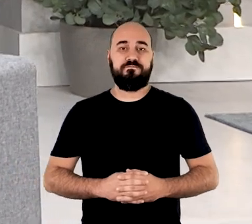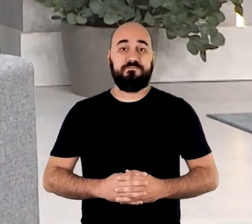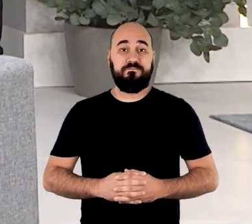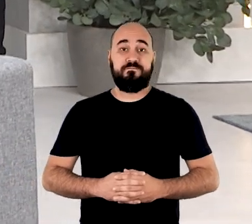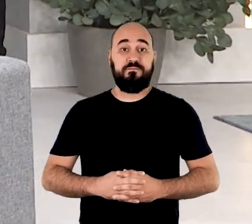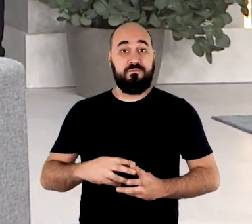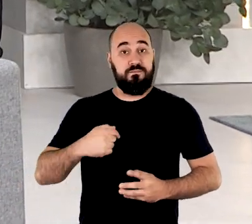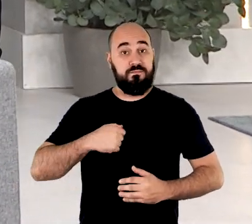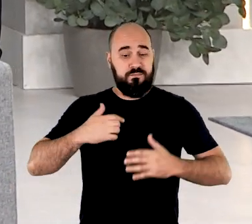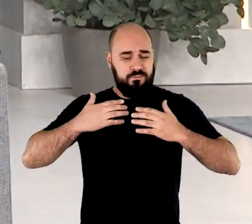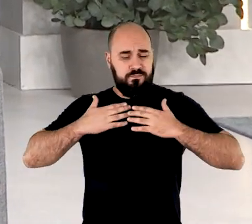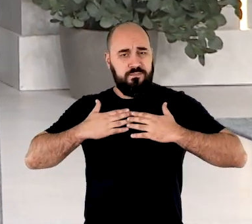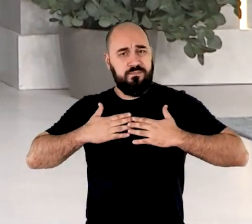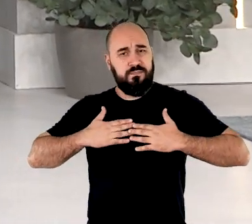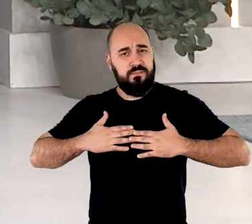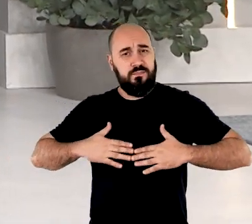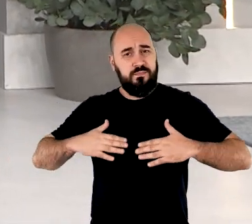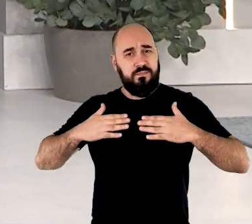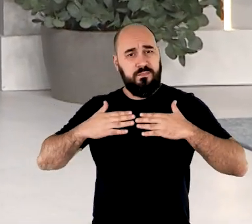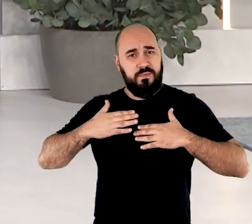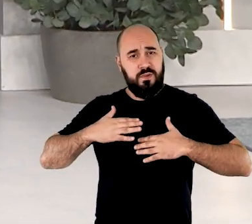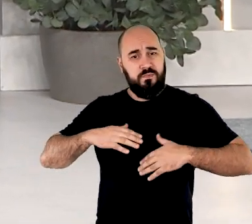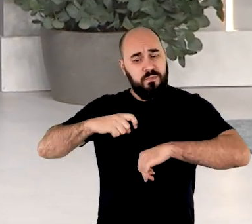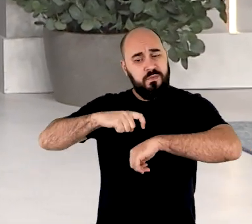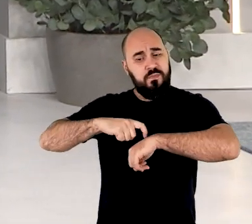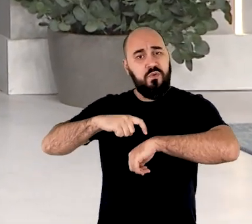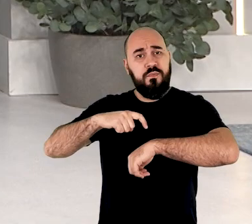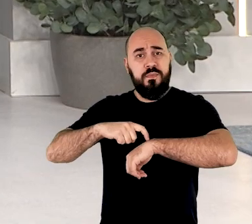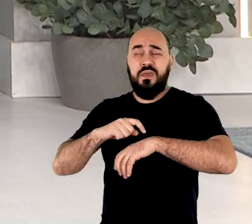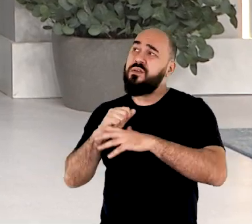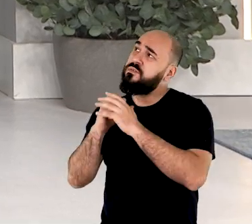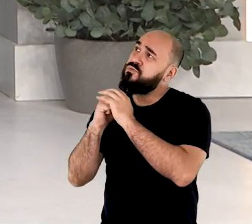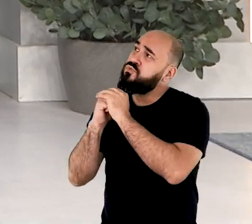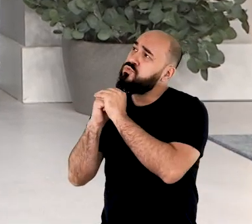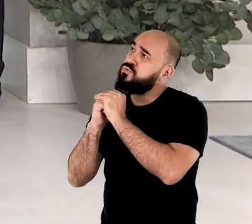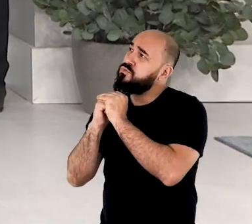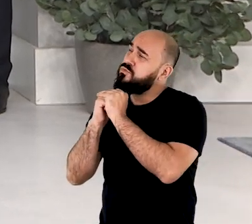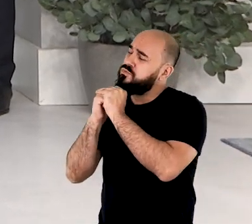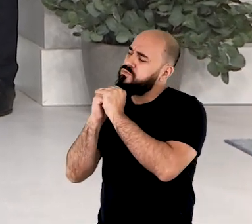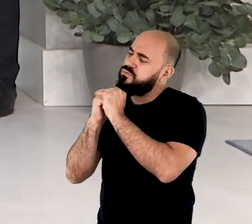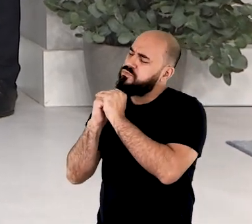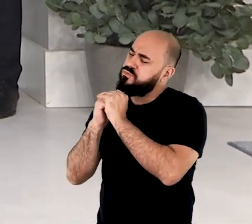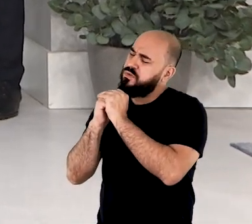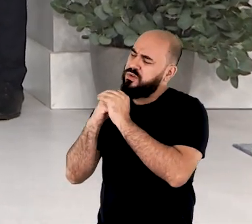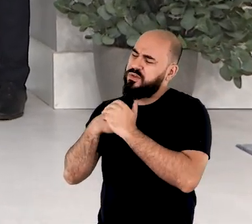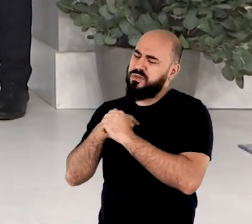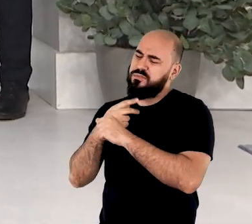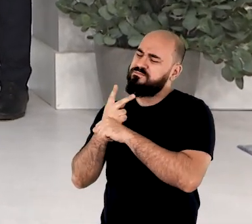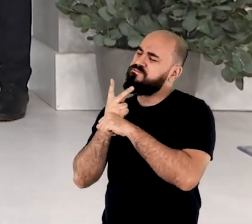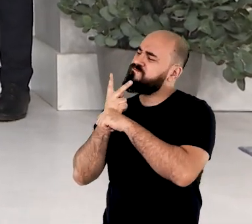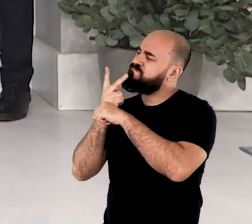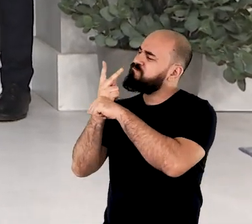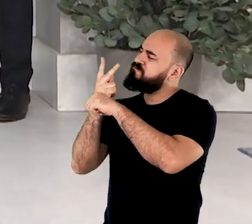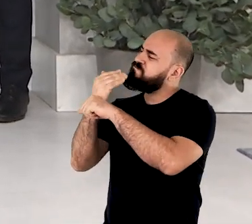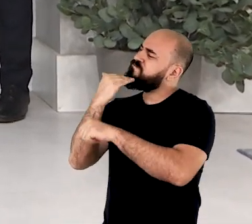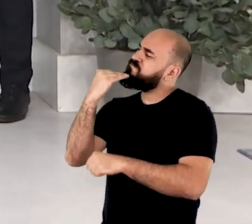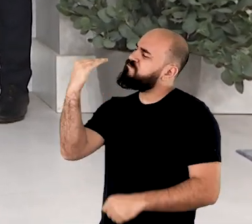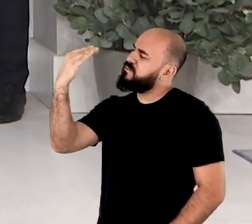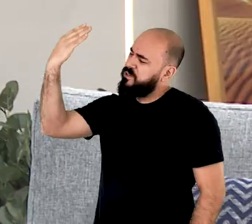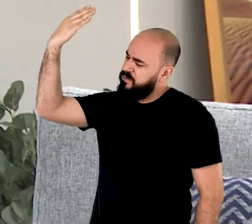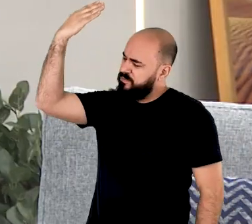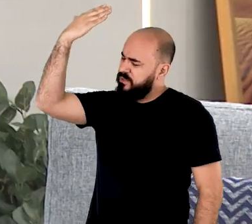Na calma dessa hora, eu venho te buscar,